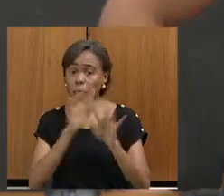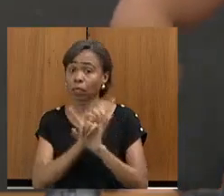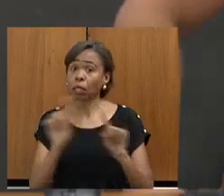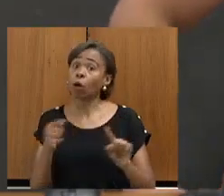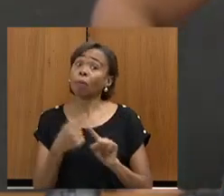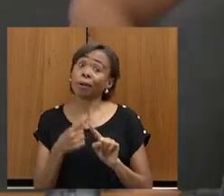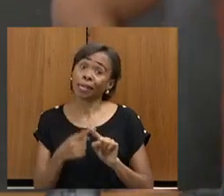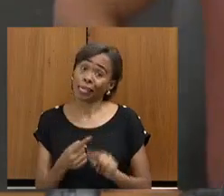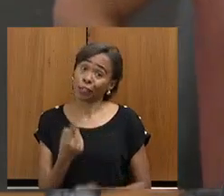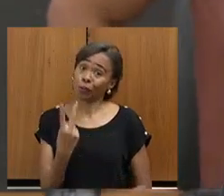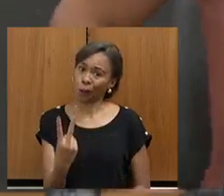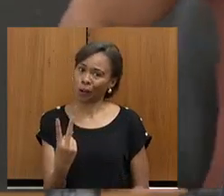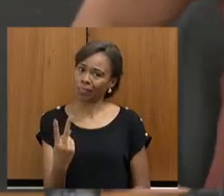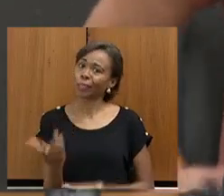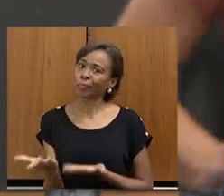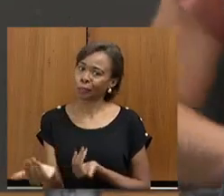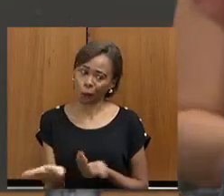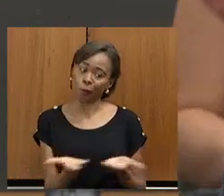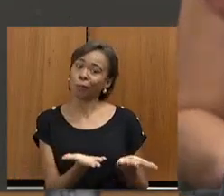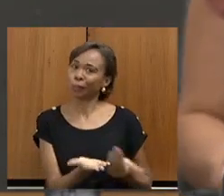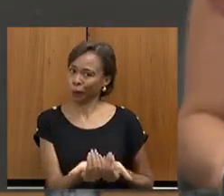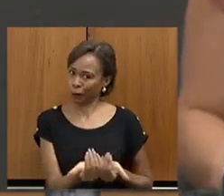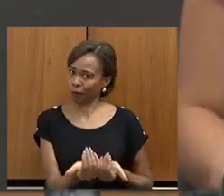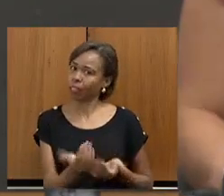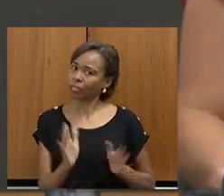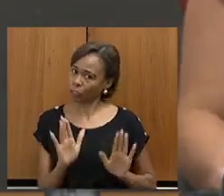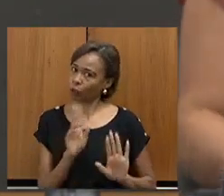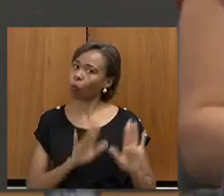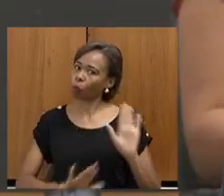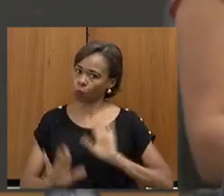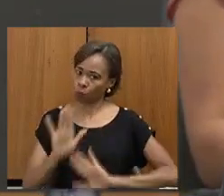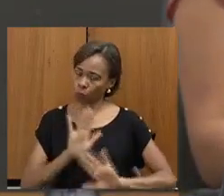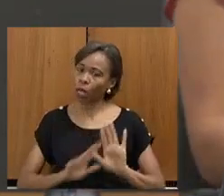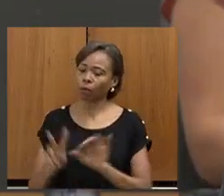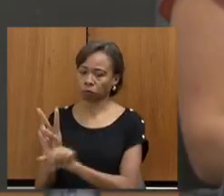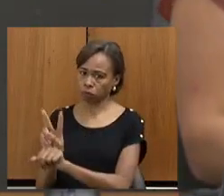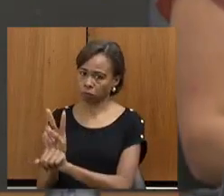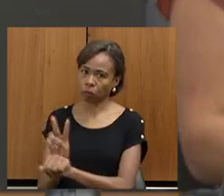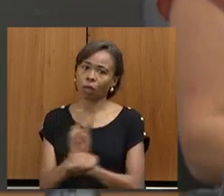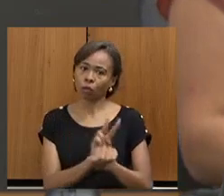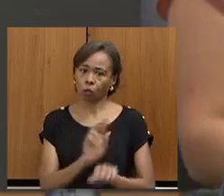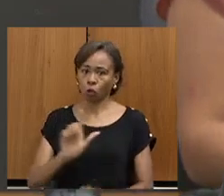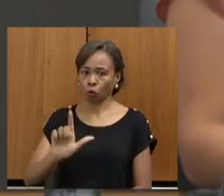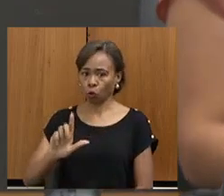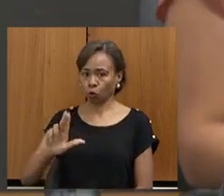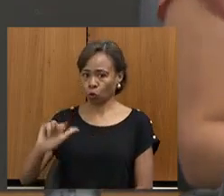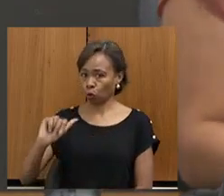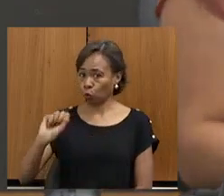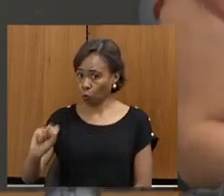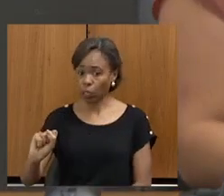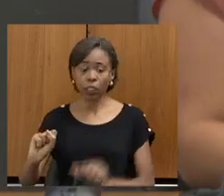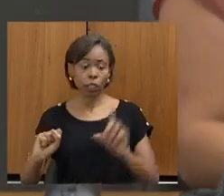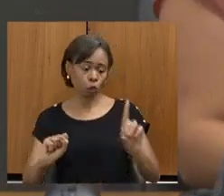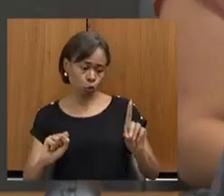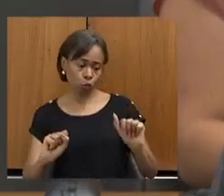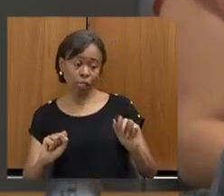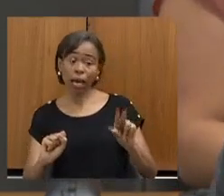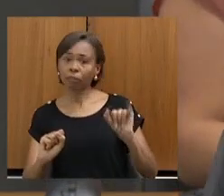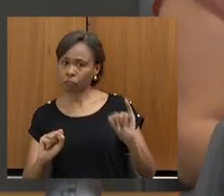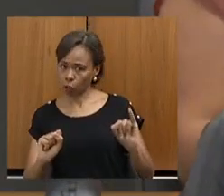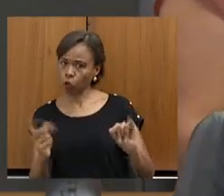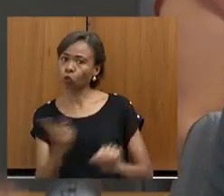adolescentes, que nós estamos tratando e vamos preservar tanto o Lucas quanto o Davi, porque são adolescentes que precisam ser